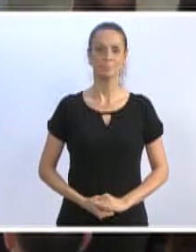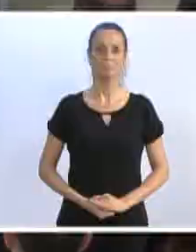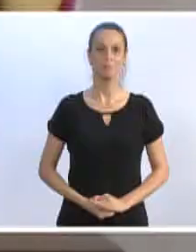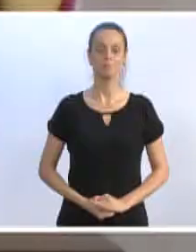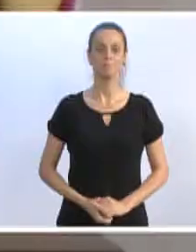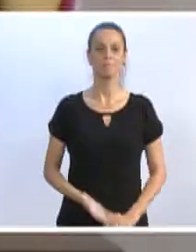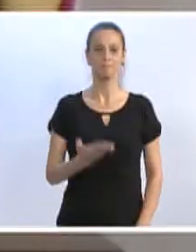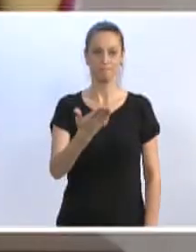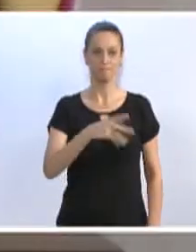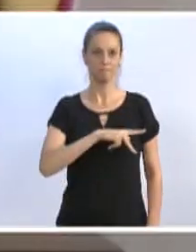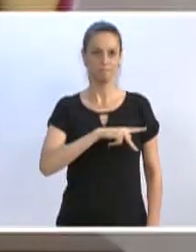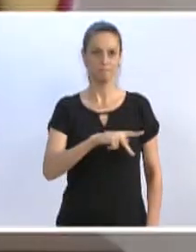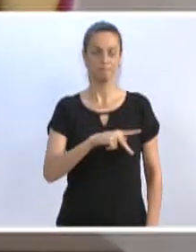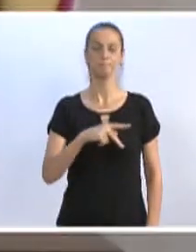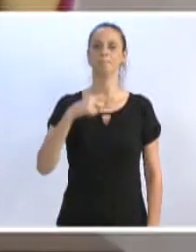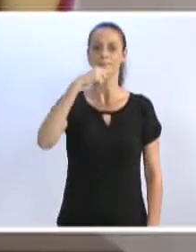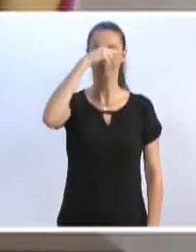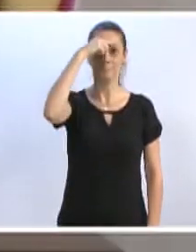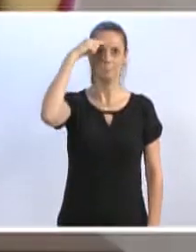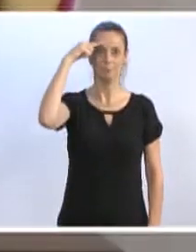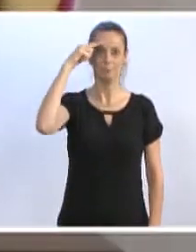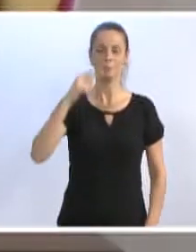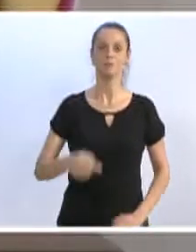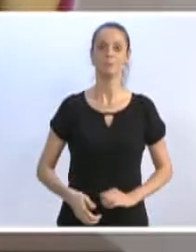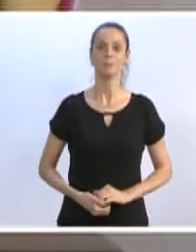Senhor presidente Marcos da Rosa,